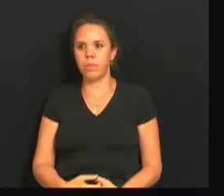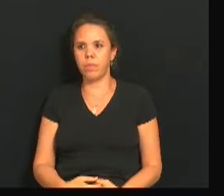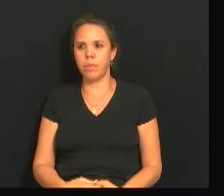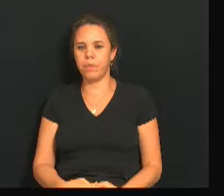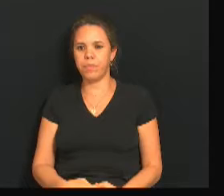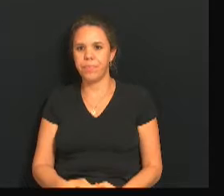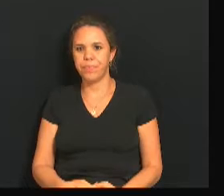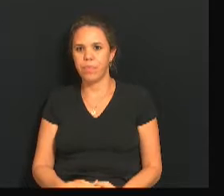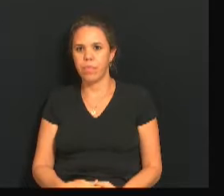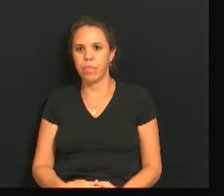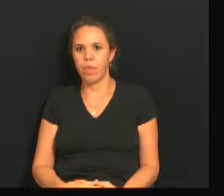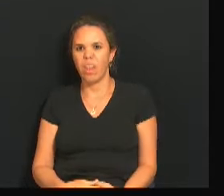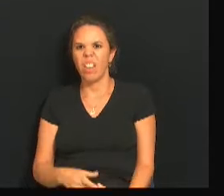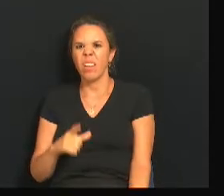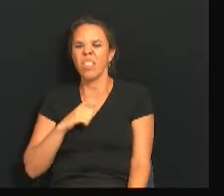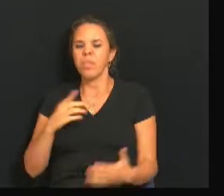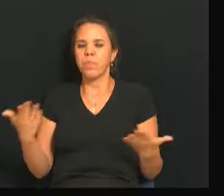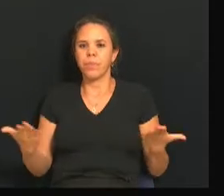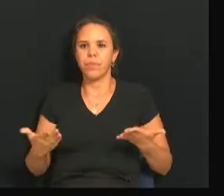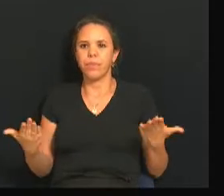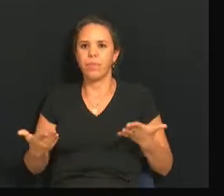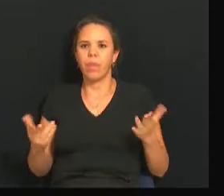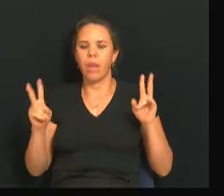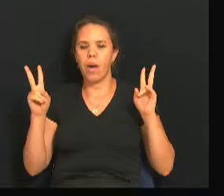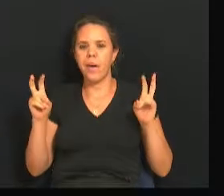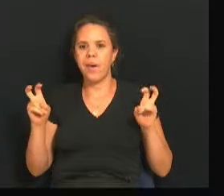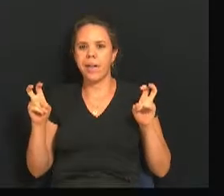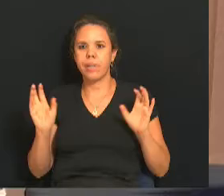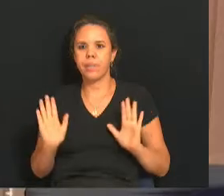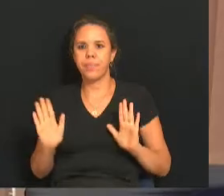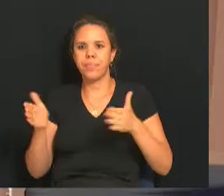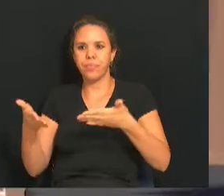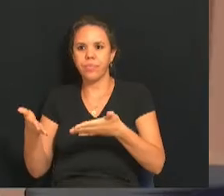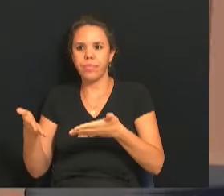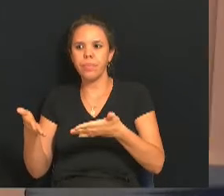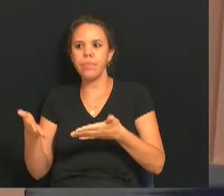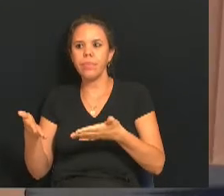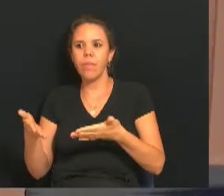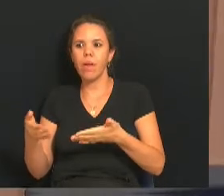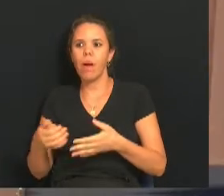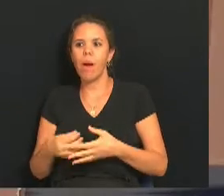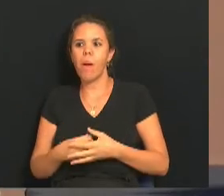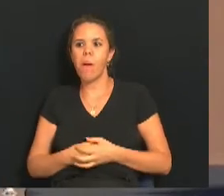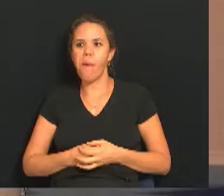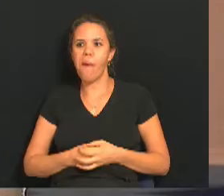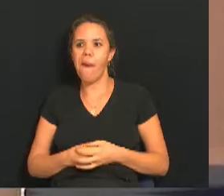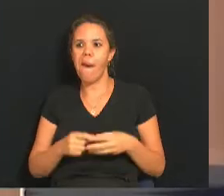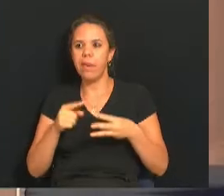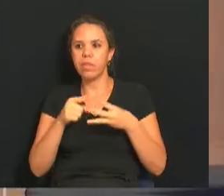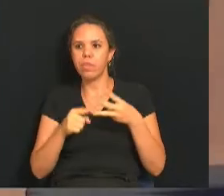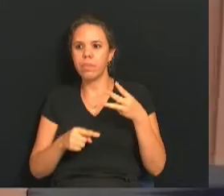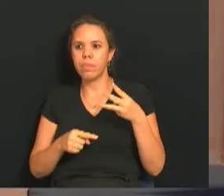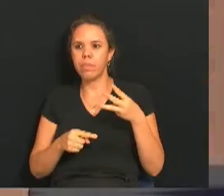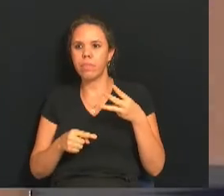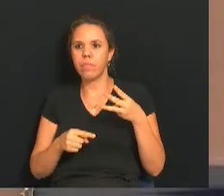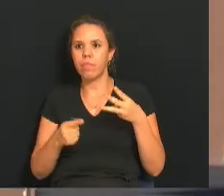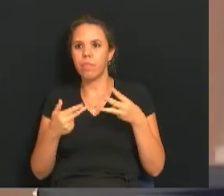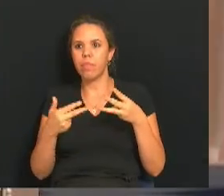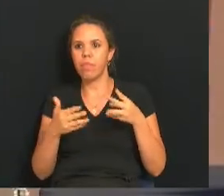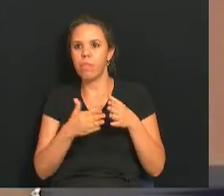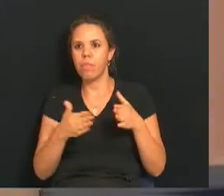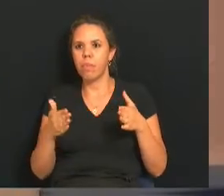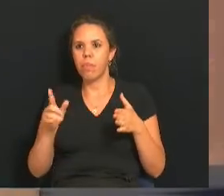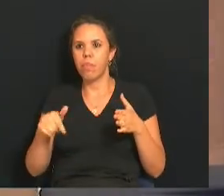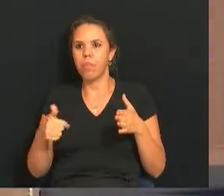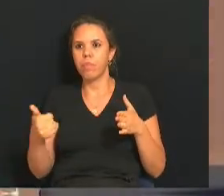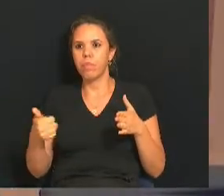Nós temos uma pauta hoje que está focada em três questões. Primeiro